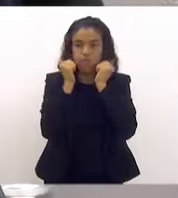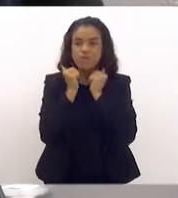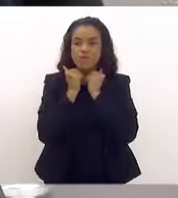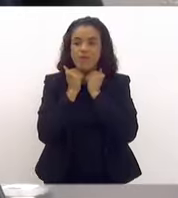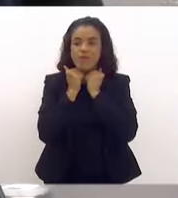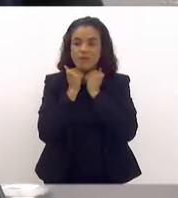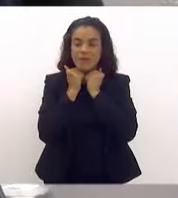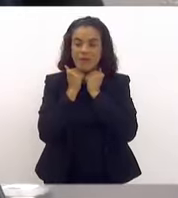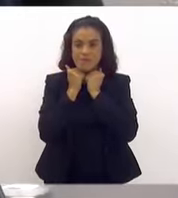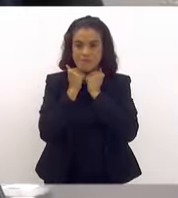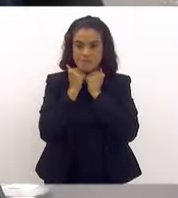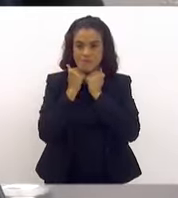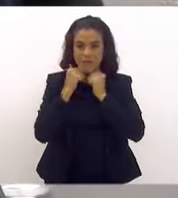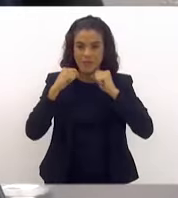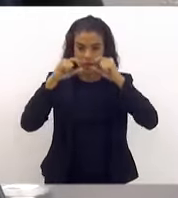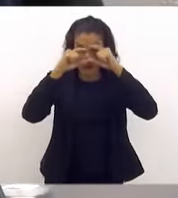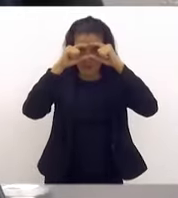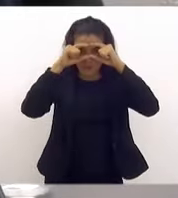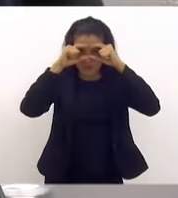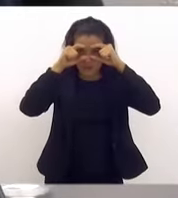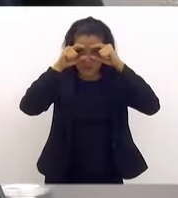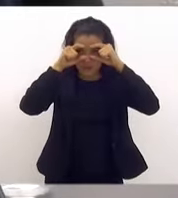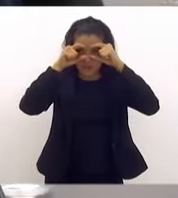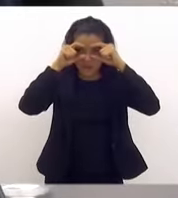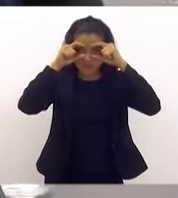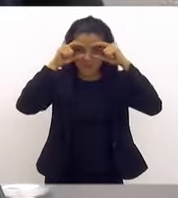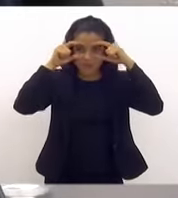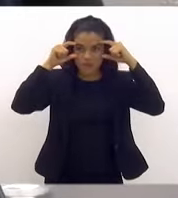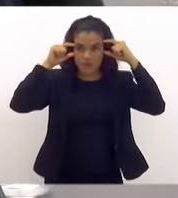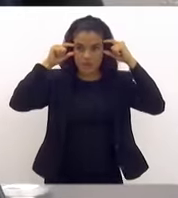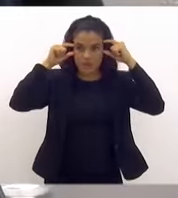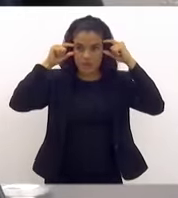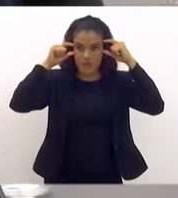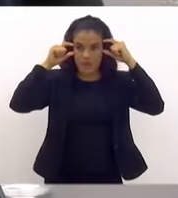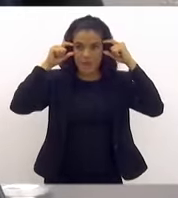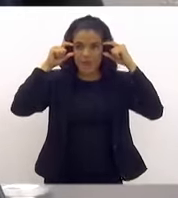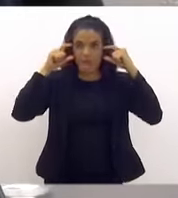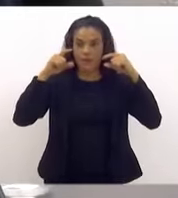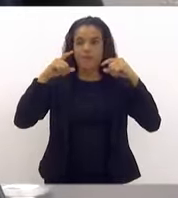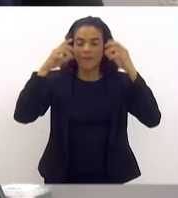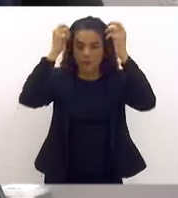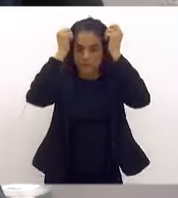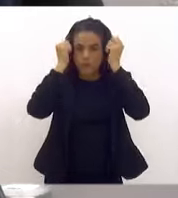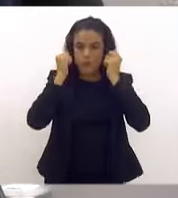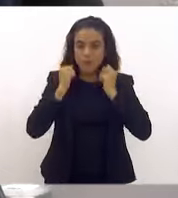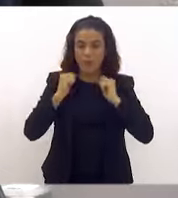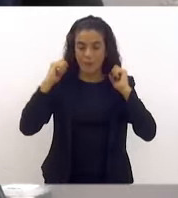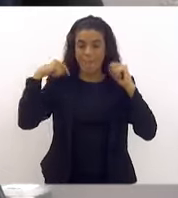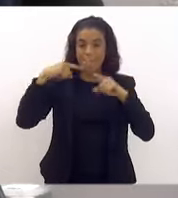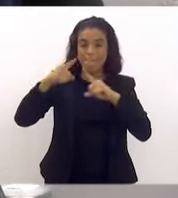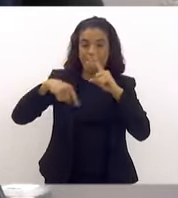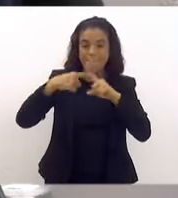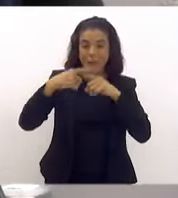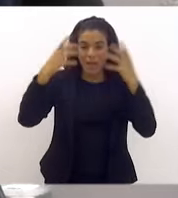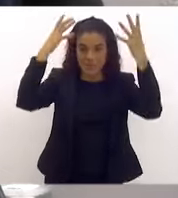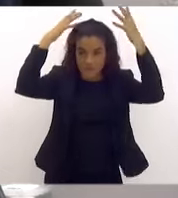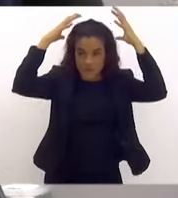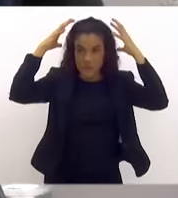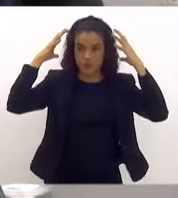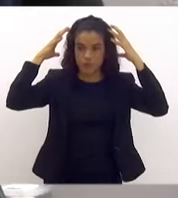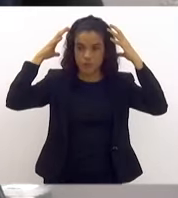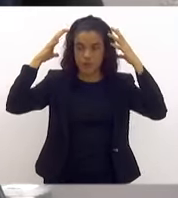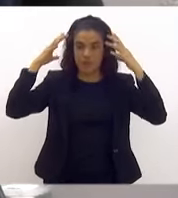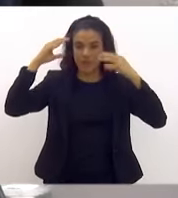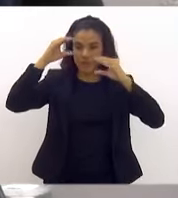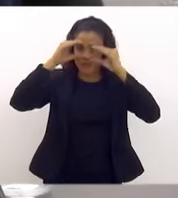eh mesmo às vezes com aquele aquele aquele gorro ou capacete que cobre parte da